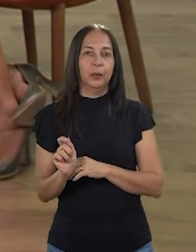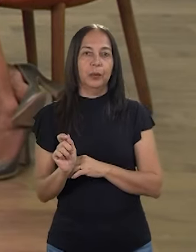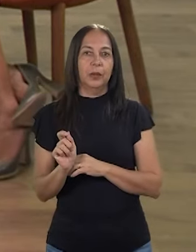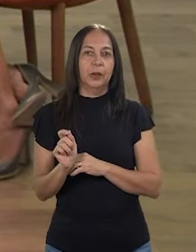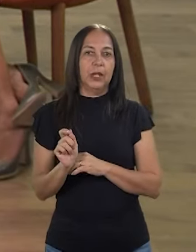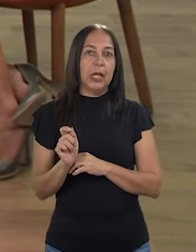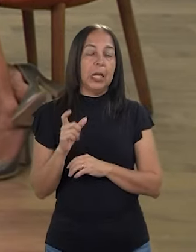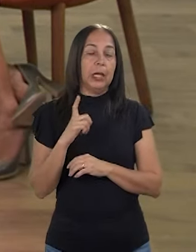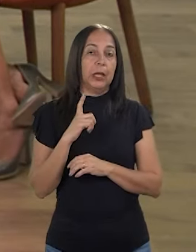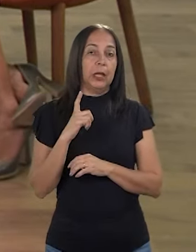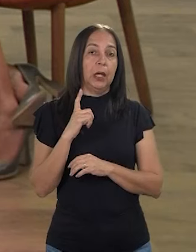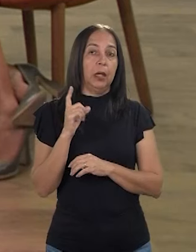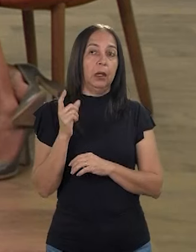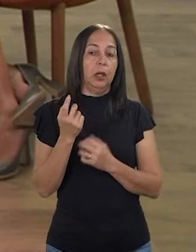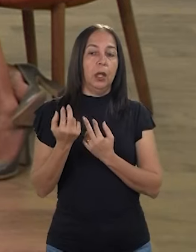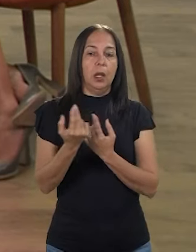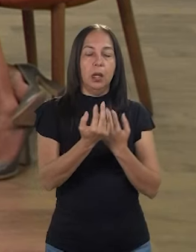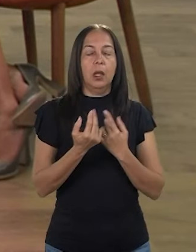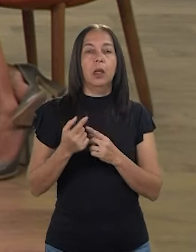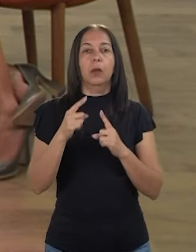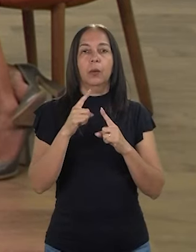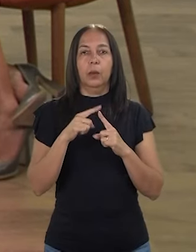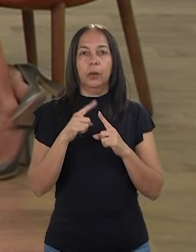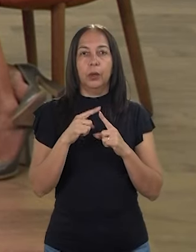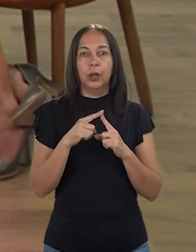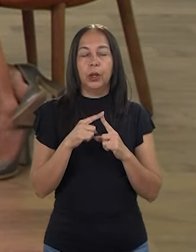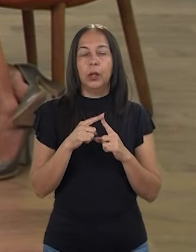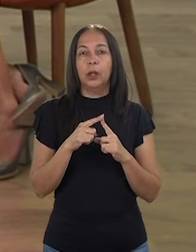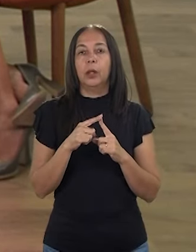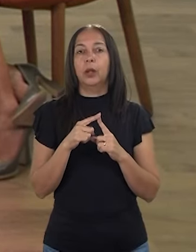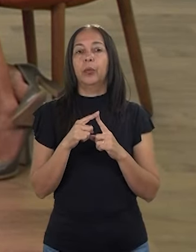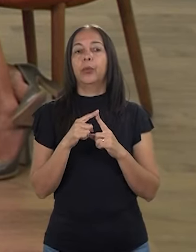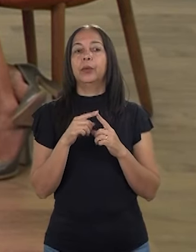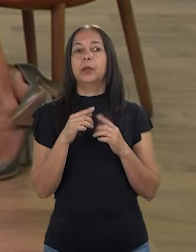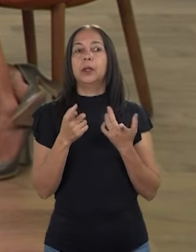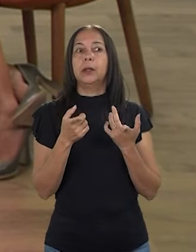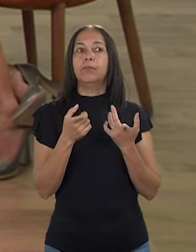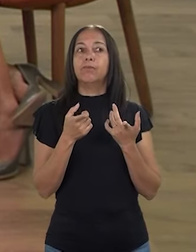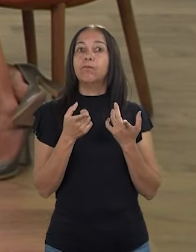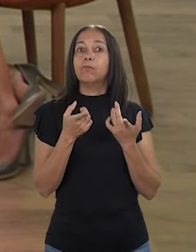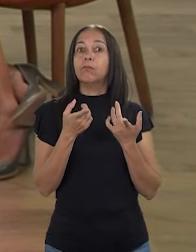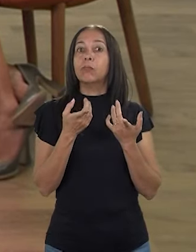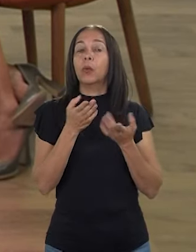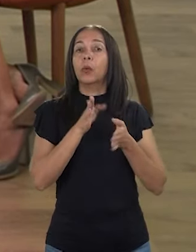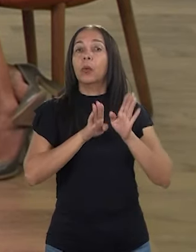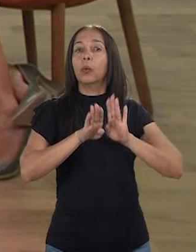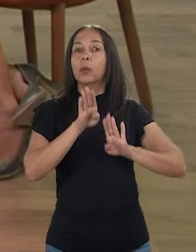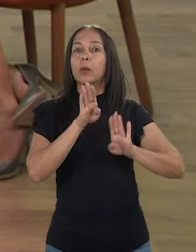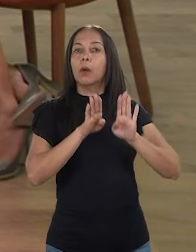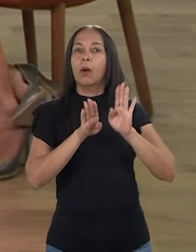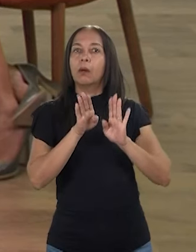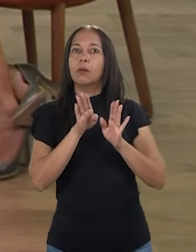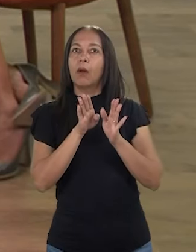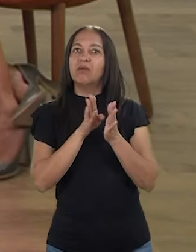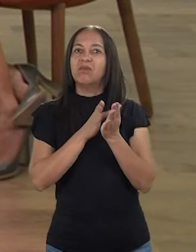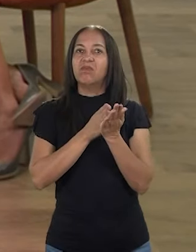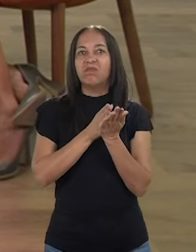algoritmos passam pelo mesmo tipo de eh passam pelo mesmo tipo de tratamento eh